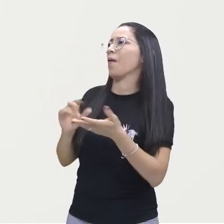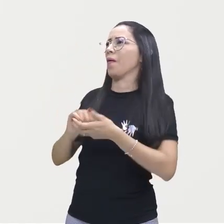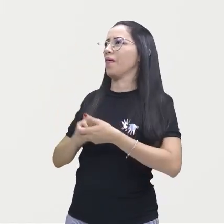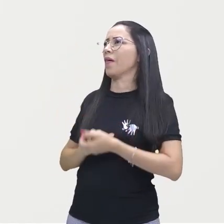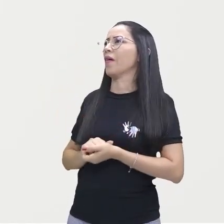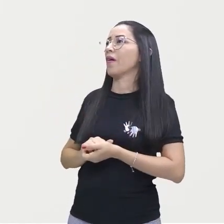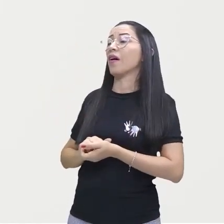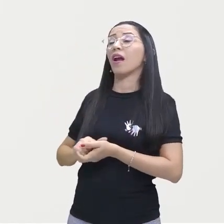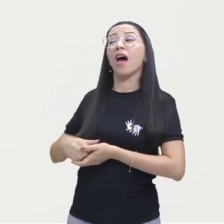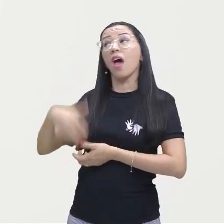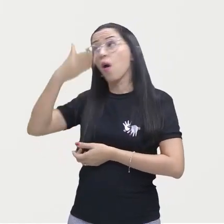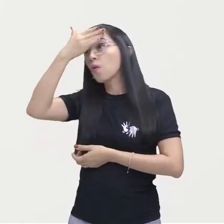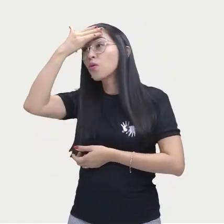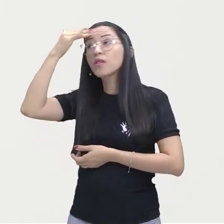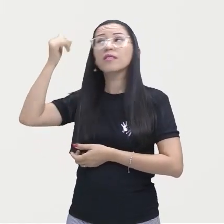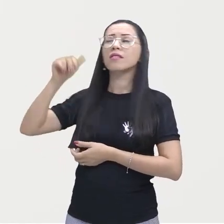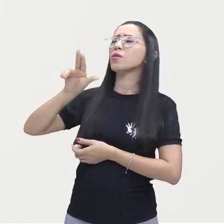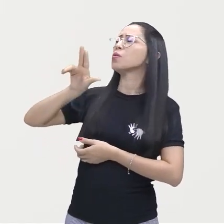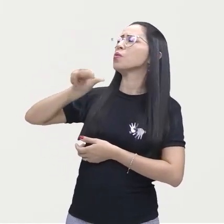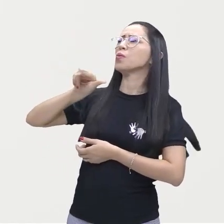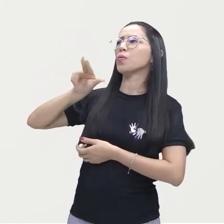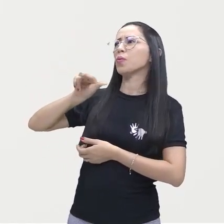o esquecerei.